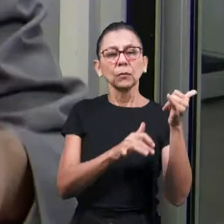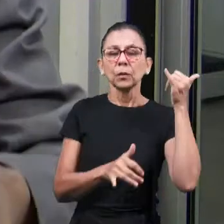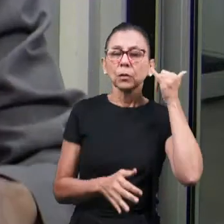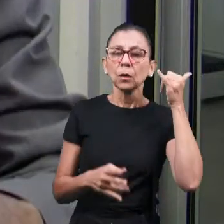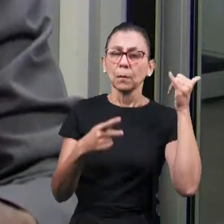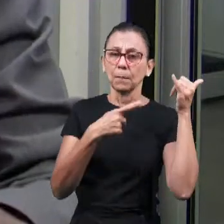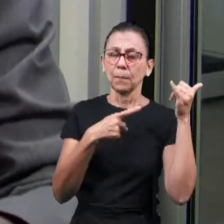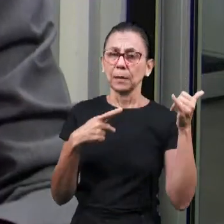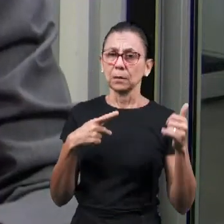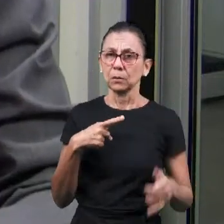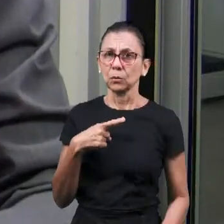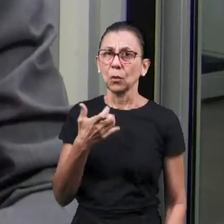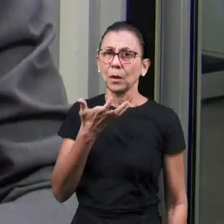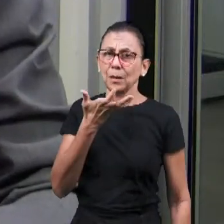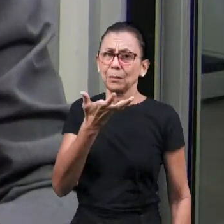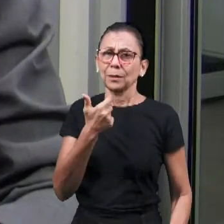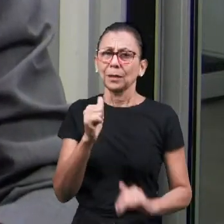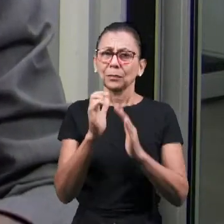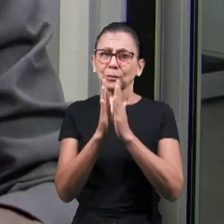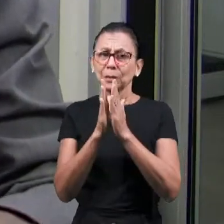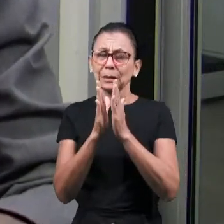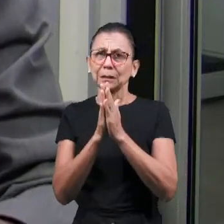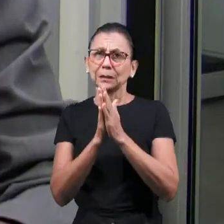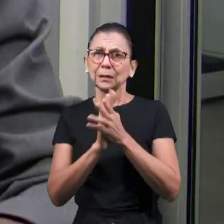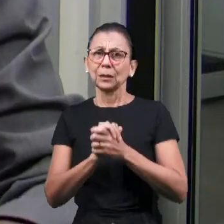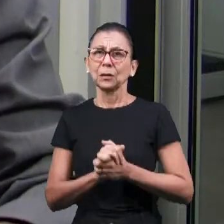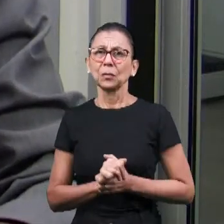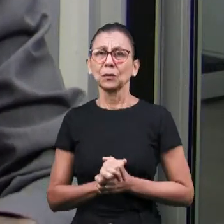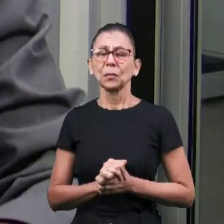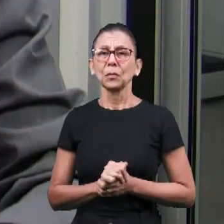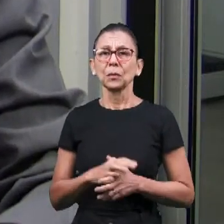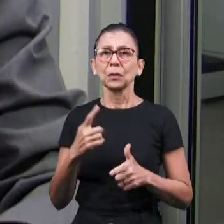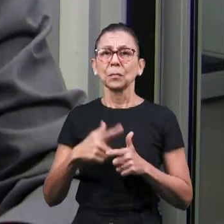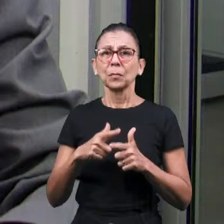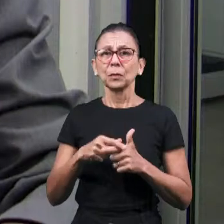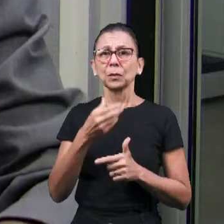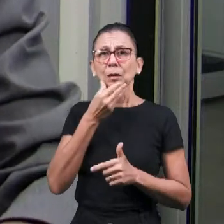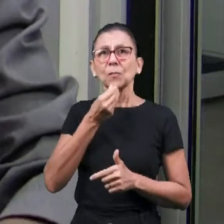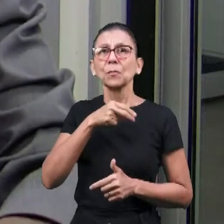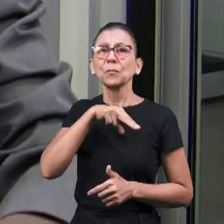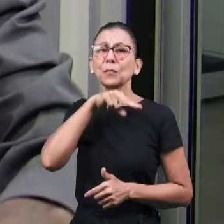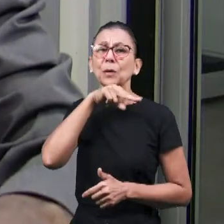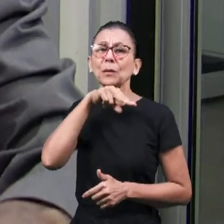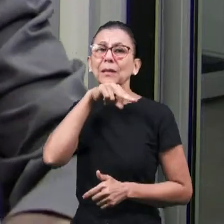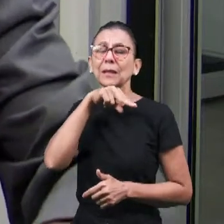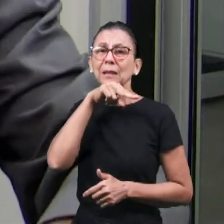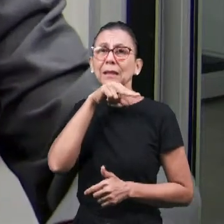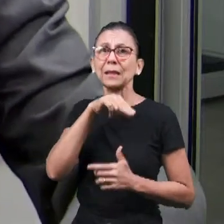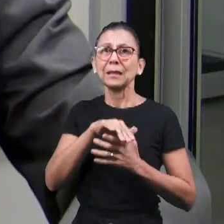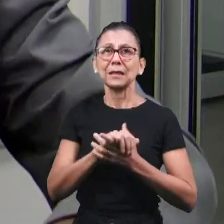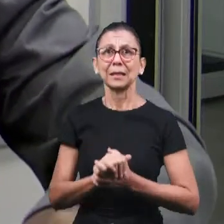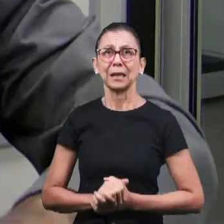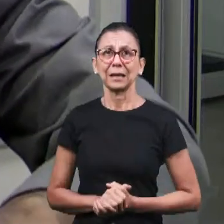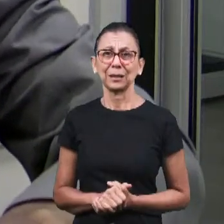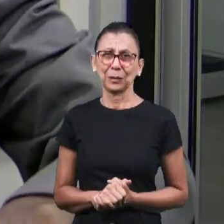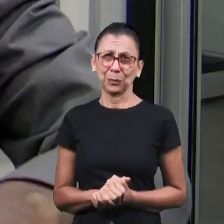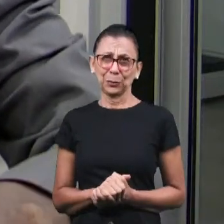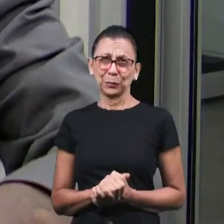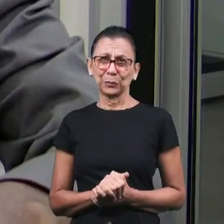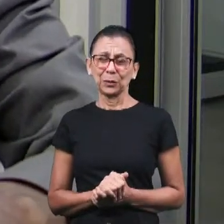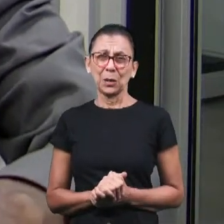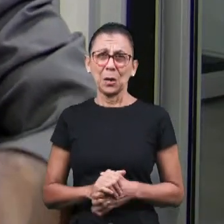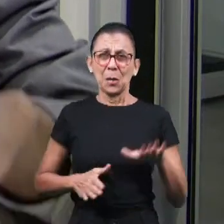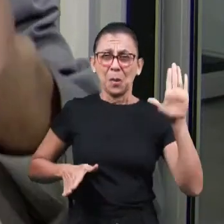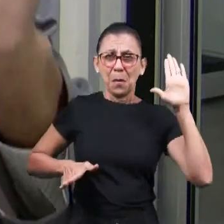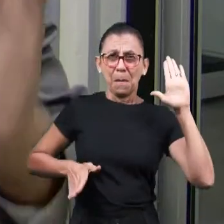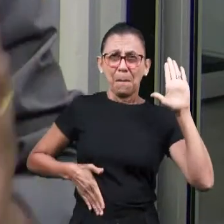eles acabaram de pegar meu neto aqui em casa. Ela era do Rio de Janeiro. Acabaram de pegar meu neto aqui em casa para um acerto de contas. Uhum. Era aquele